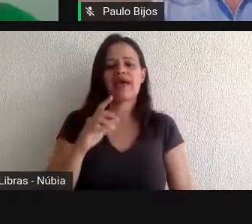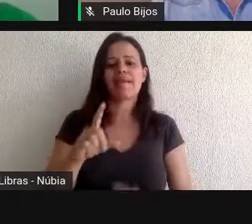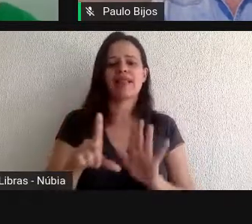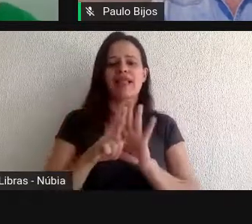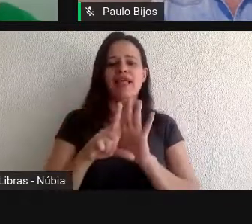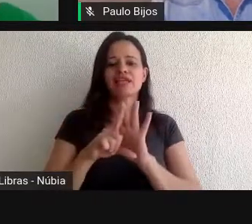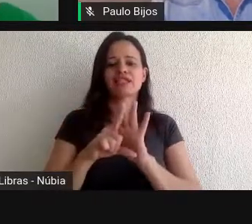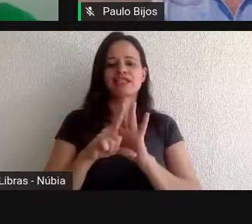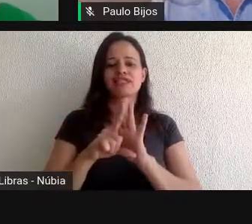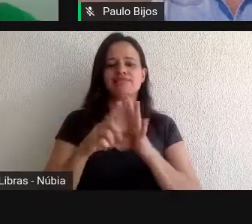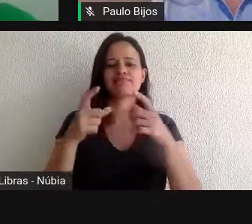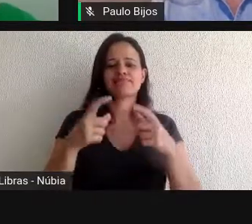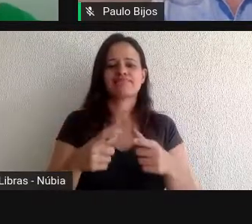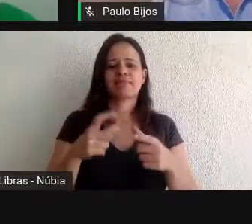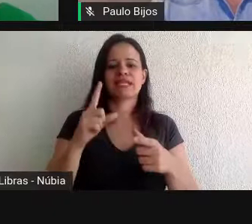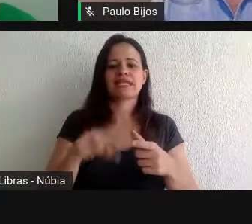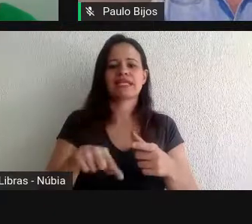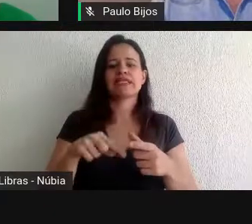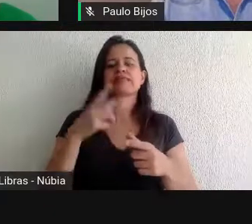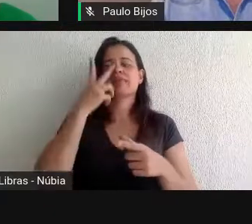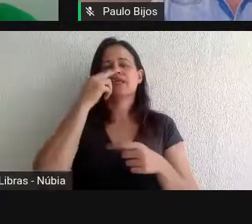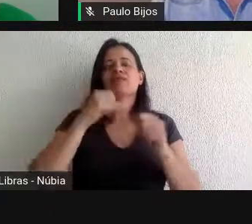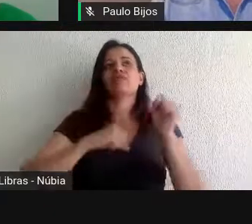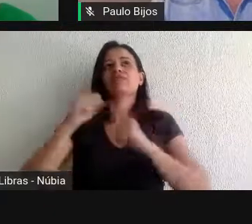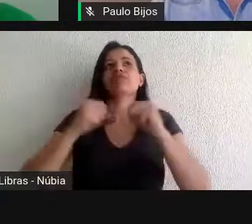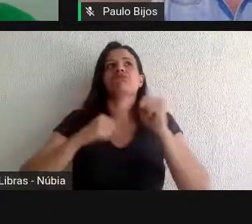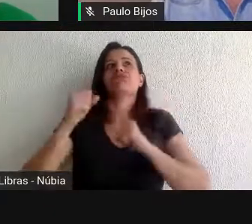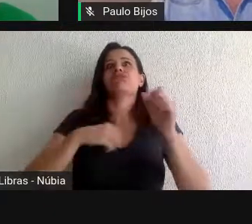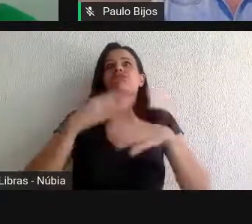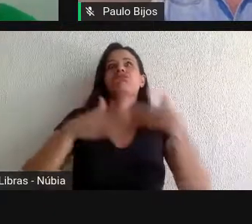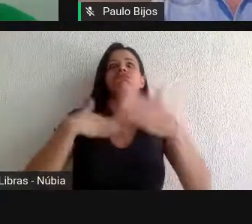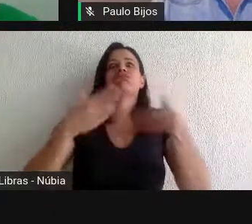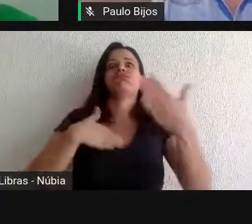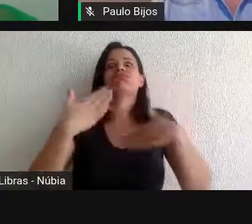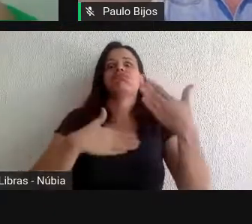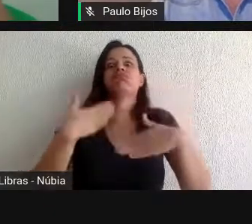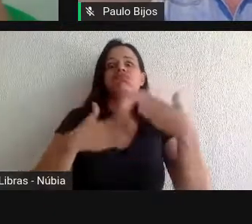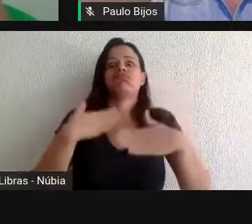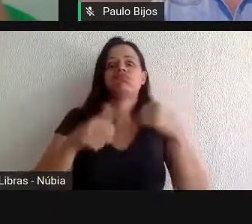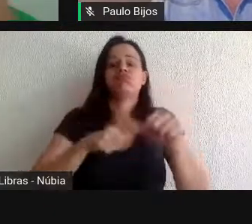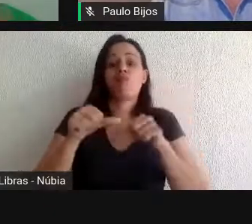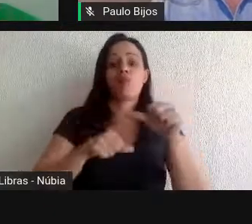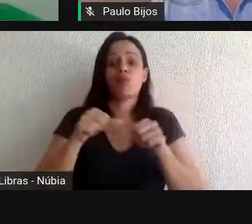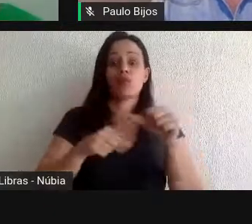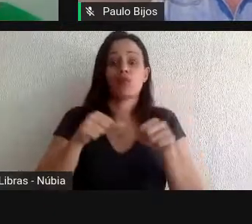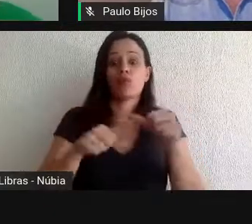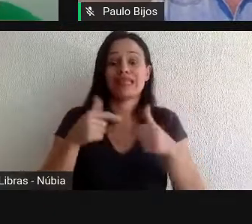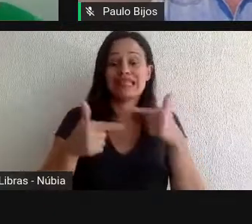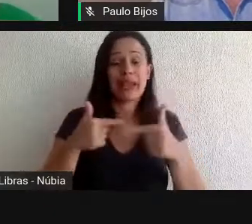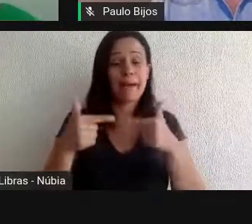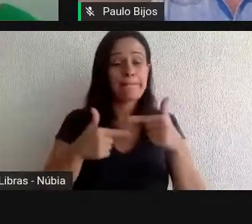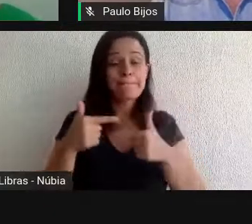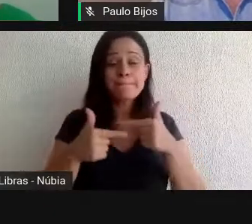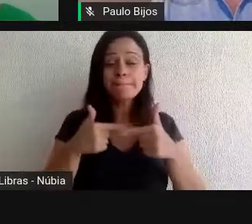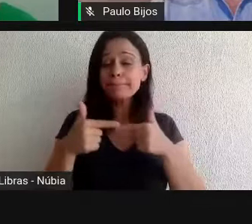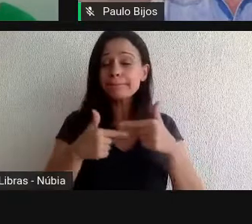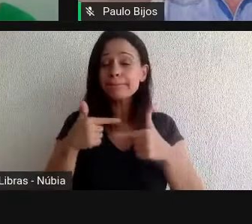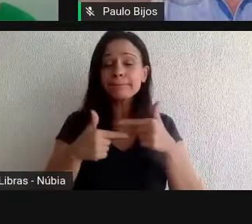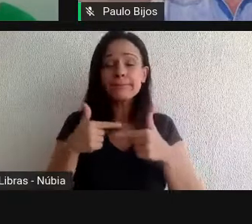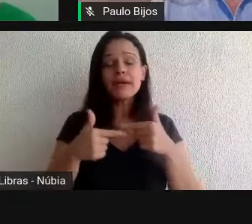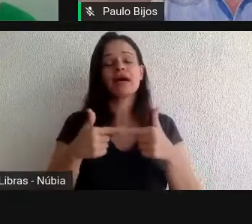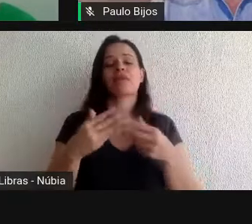máquina. Engana-se quem pensa, né, que o Poder Legislativo não trabalha muito.